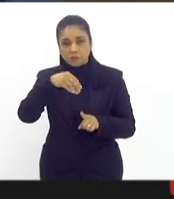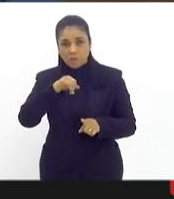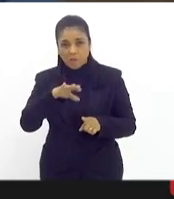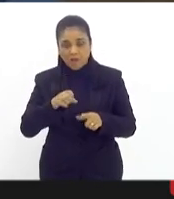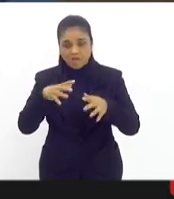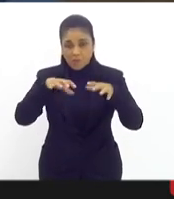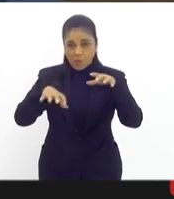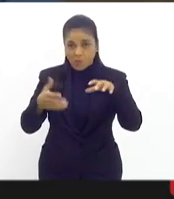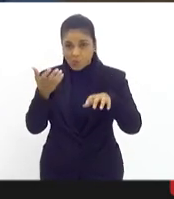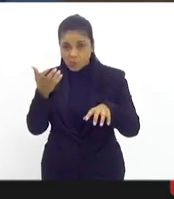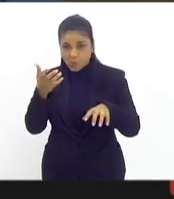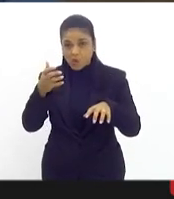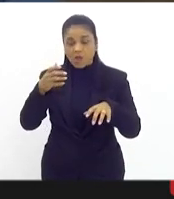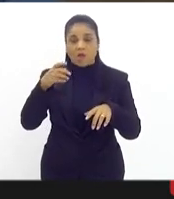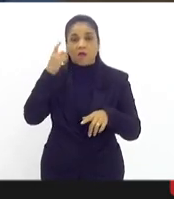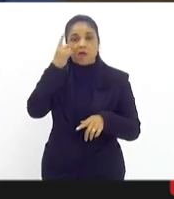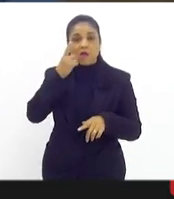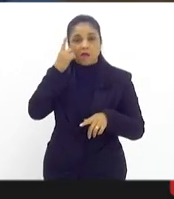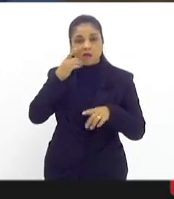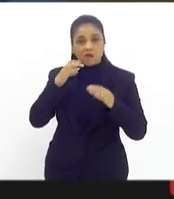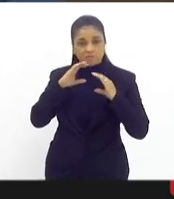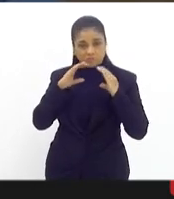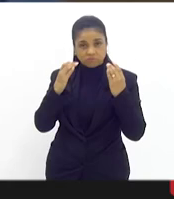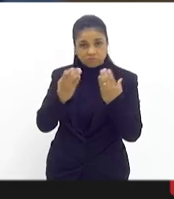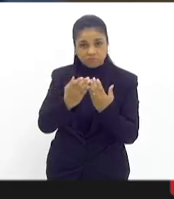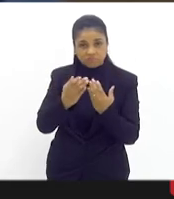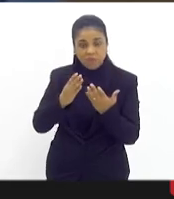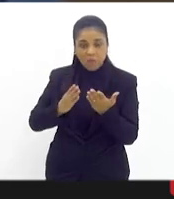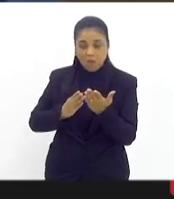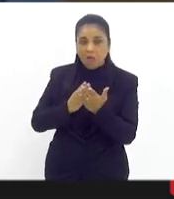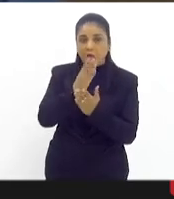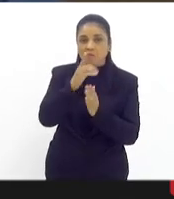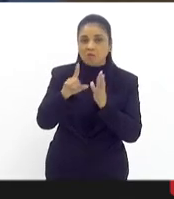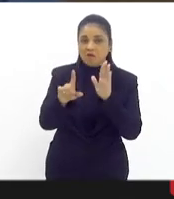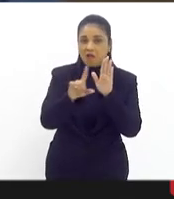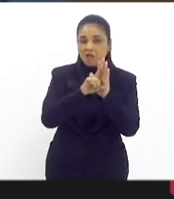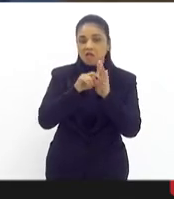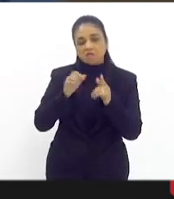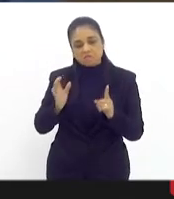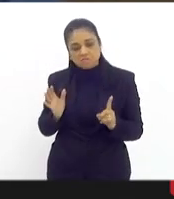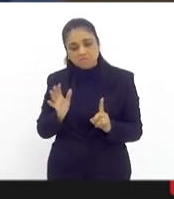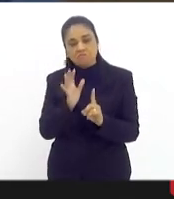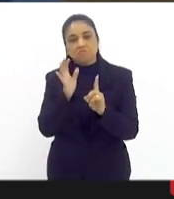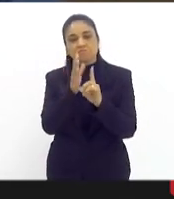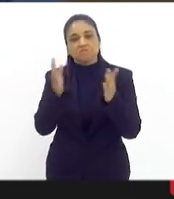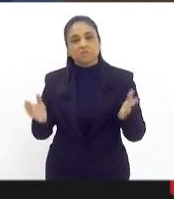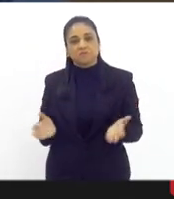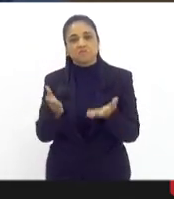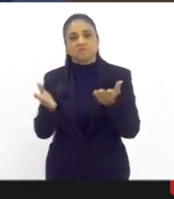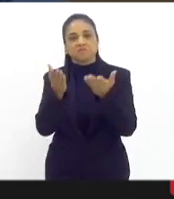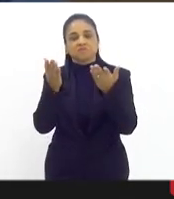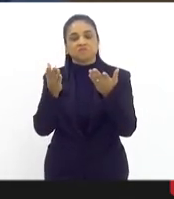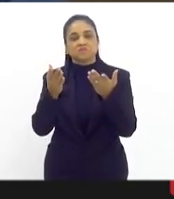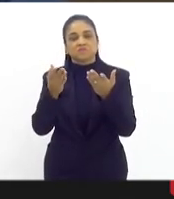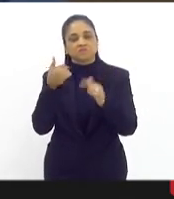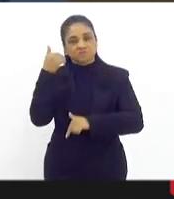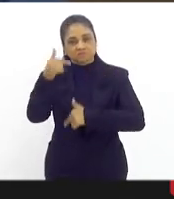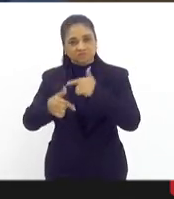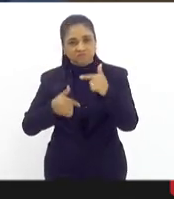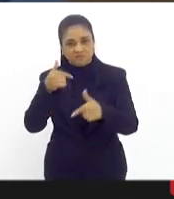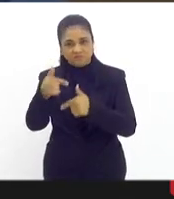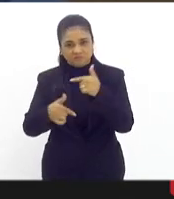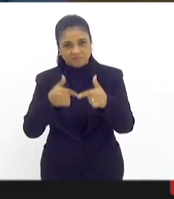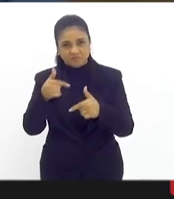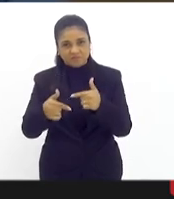Nacional, a Câmara dos Deputados, aprovar essa lei. E eu espero que ela sirva de motivação para múltiplas iniciativas que precisamos viver, como